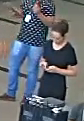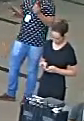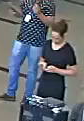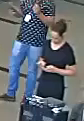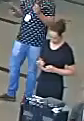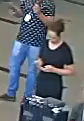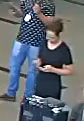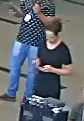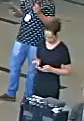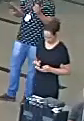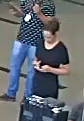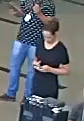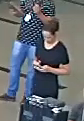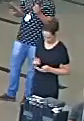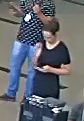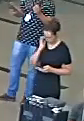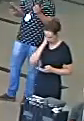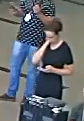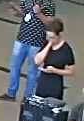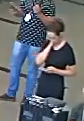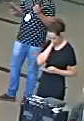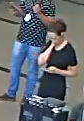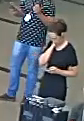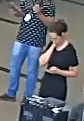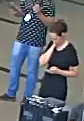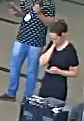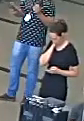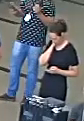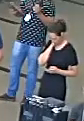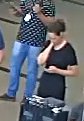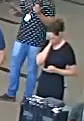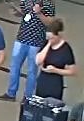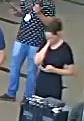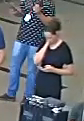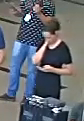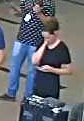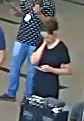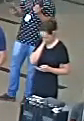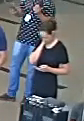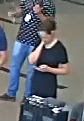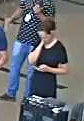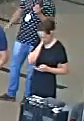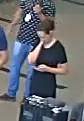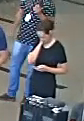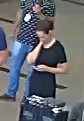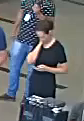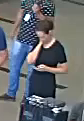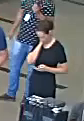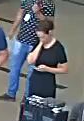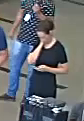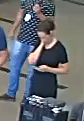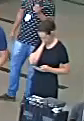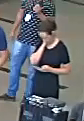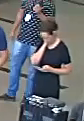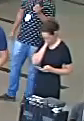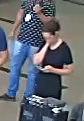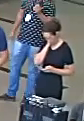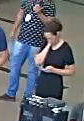não sou uma pessoa usuária de cadeira de rodas mas eu sinto na pele o que